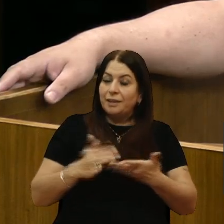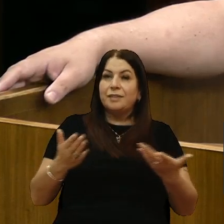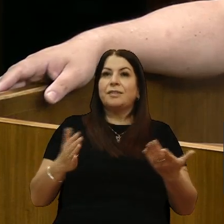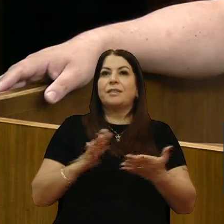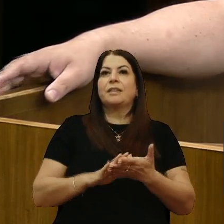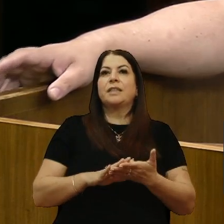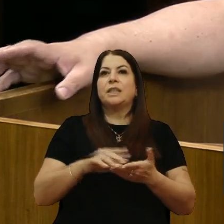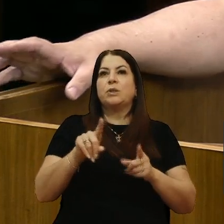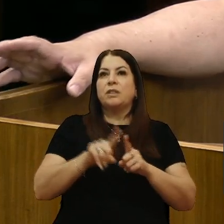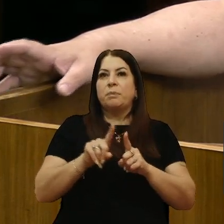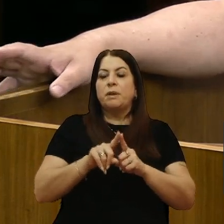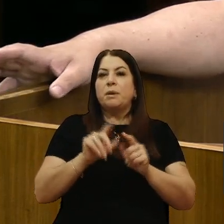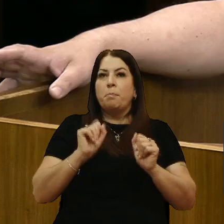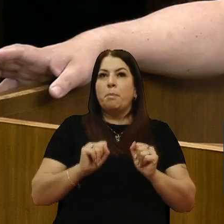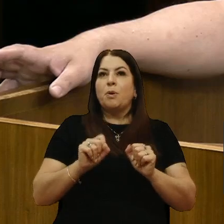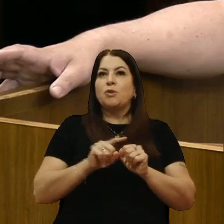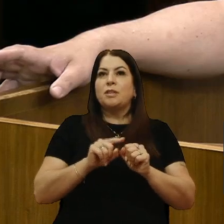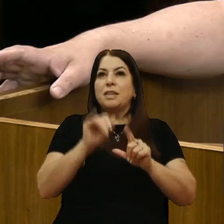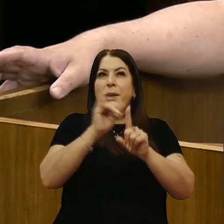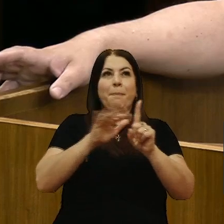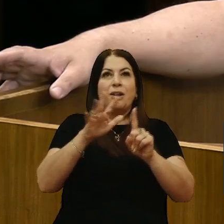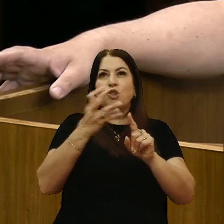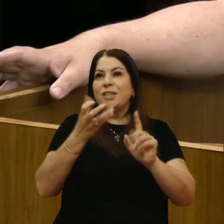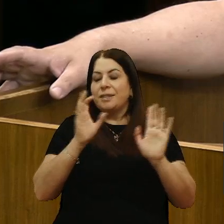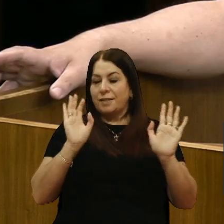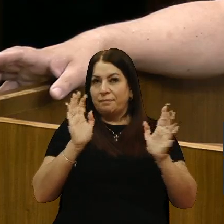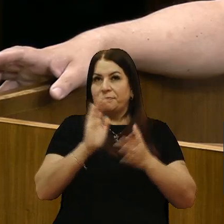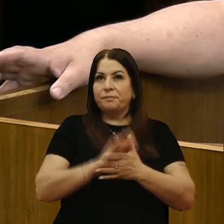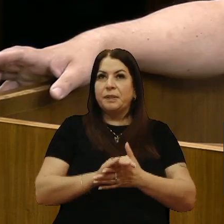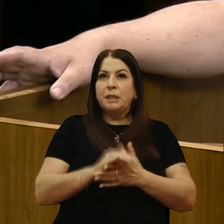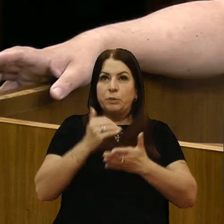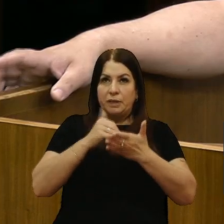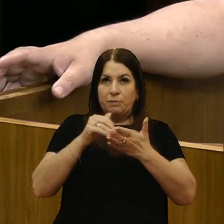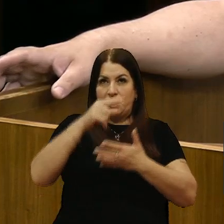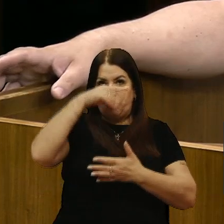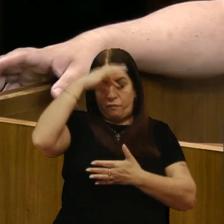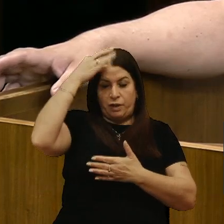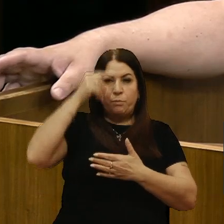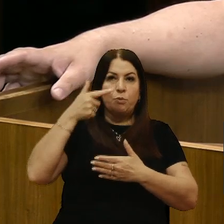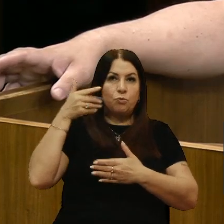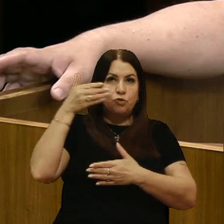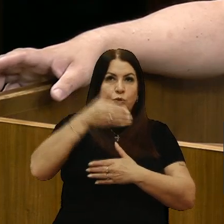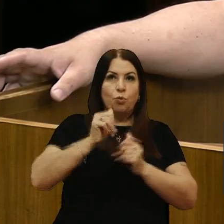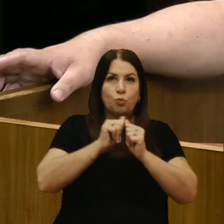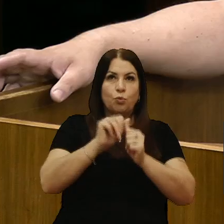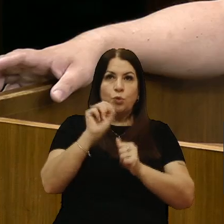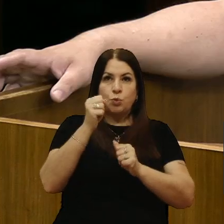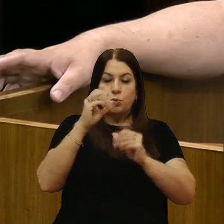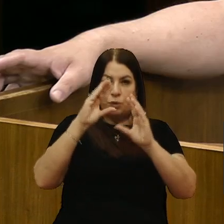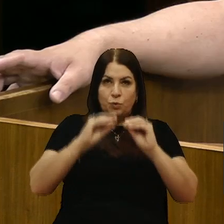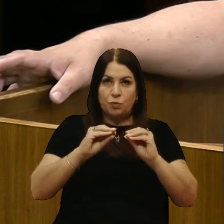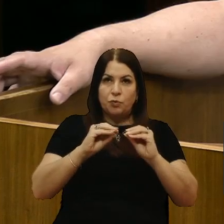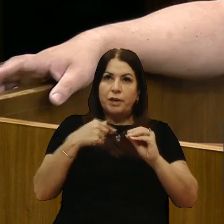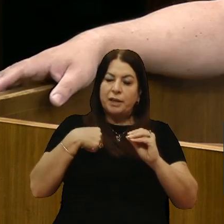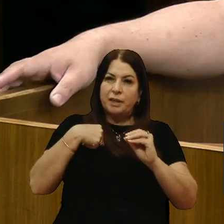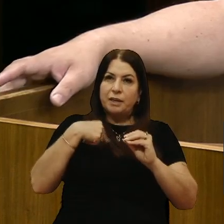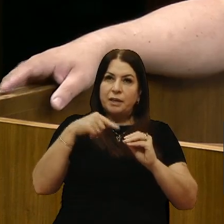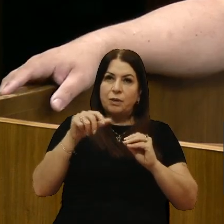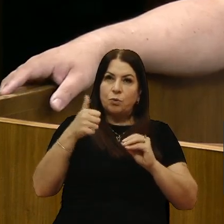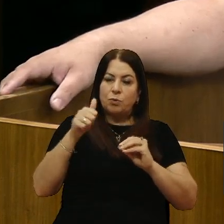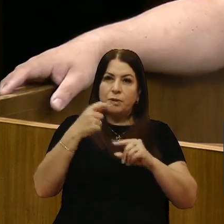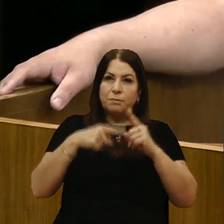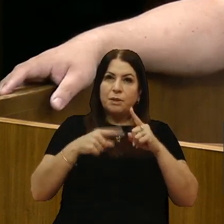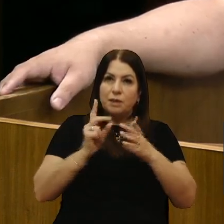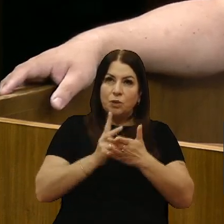aquilo ali, inclusive, pode botar a imagem que quiser. E o secretário Weber chegou ontem, comigo às 8 horas, eu saí de lá às 11h30 e